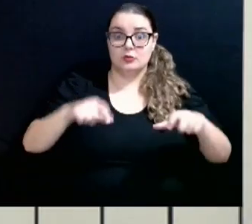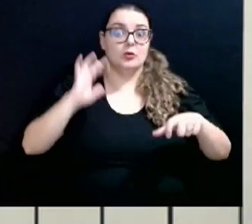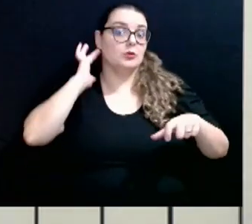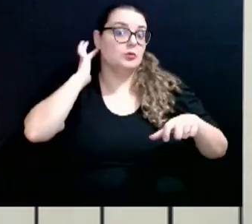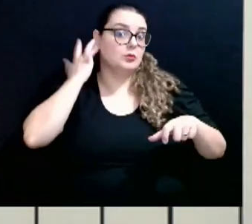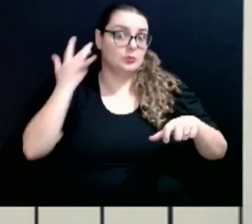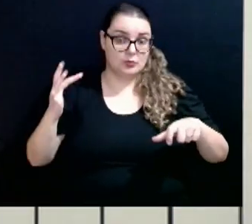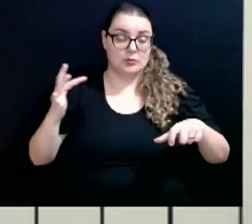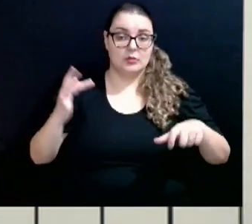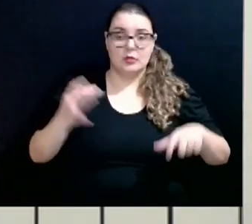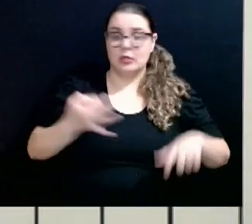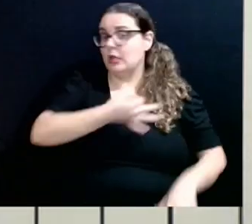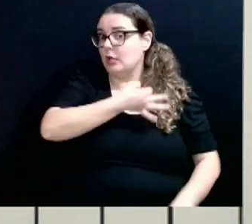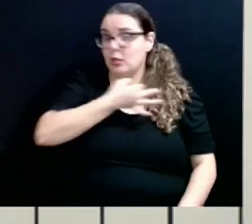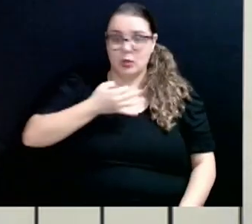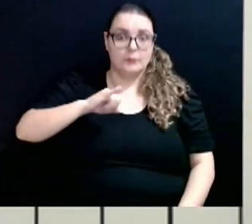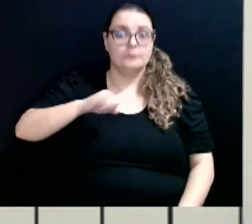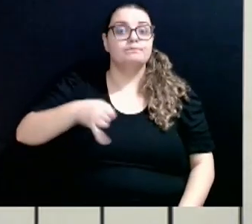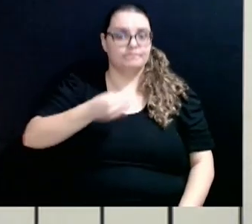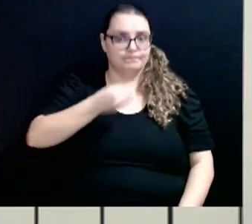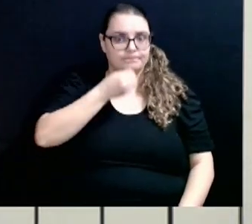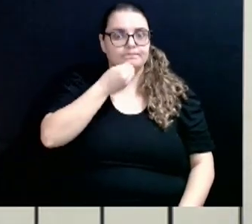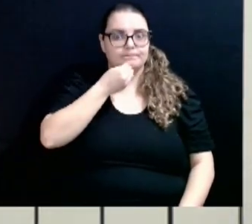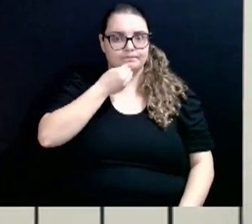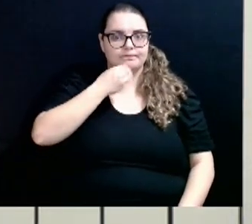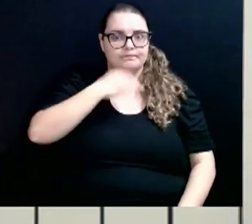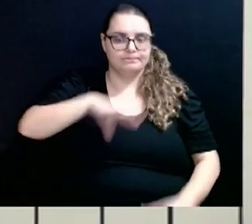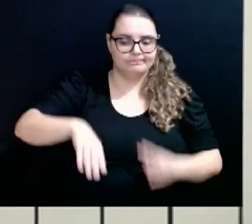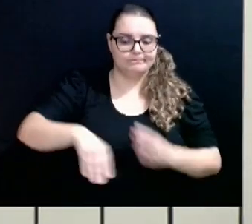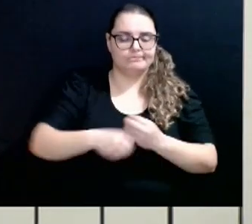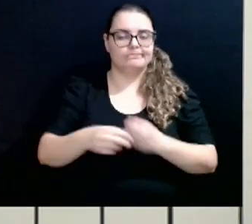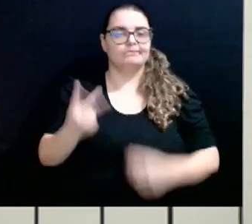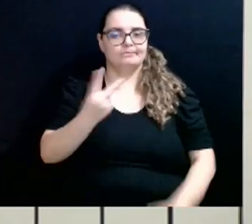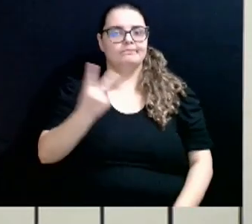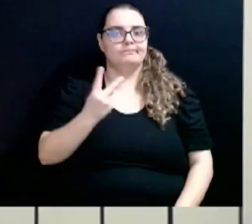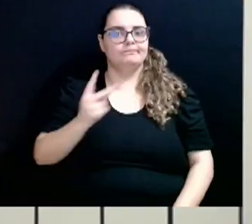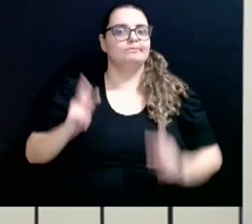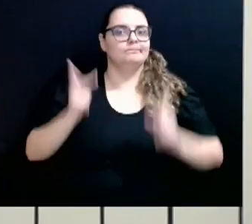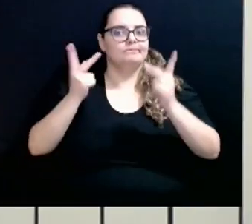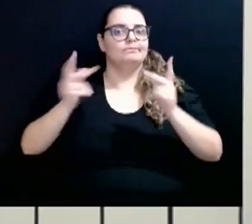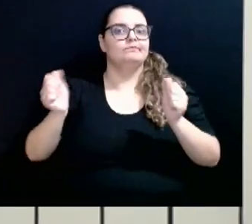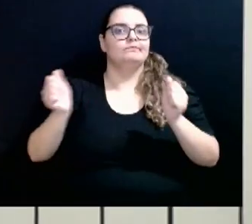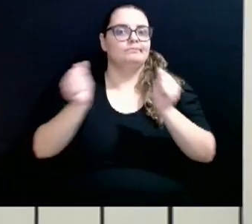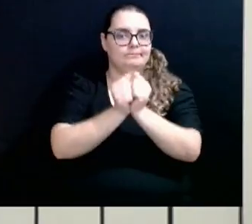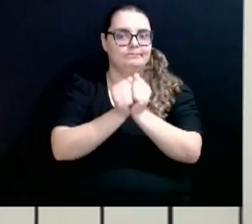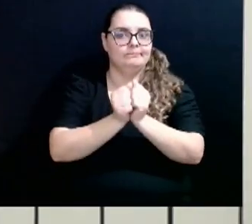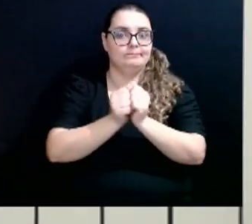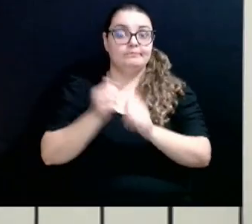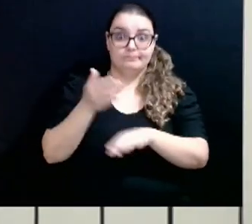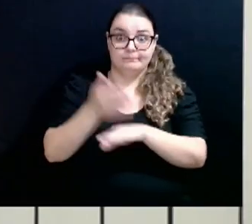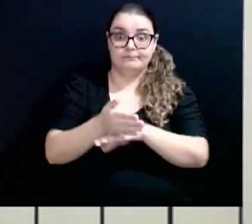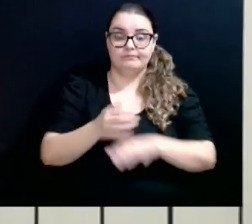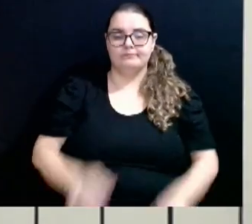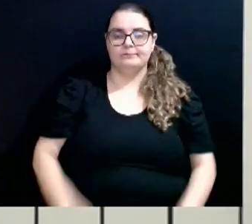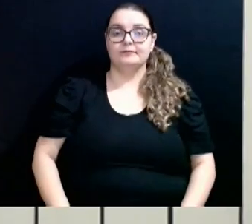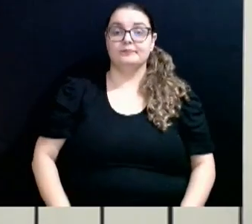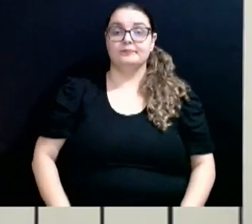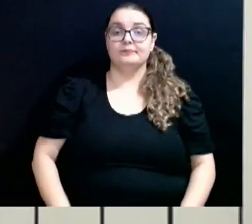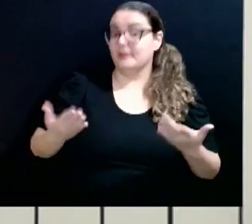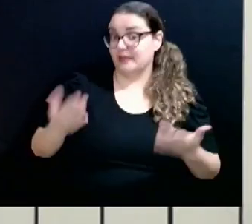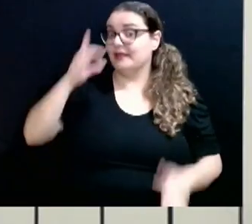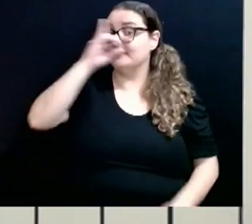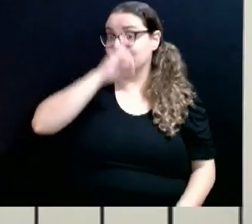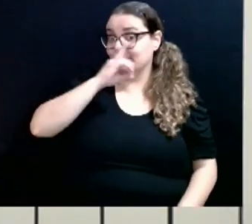Ótima oportunidade de emendar aí uma segunda vitória e se aproximar do acesso. E no domingo, a Ponte